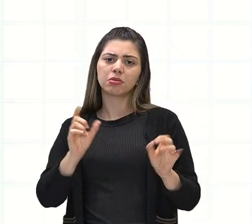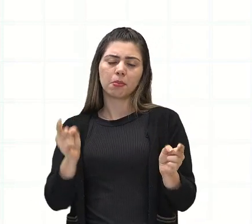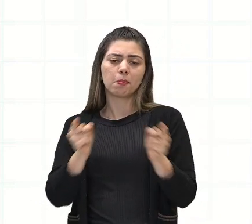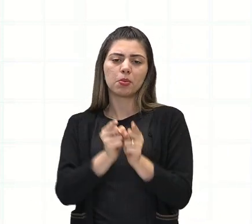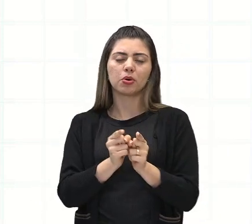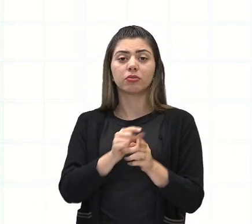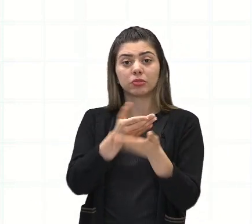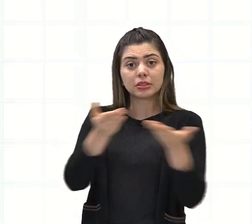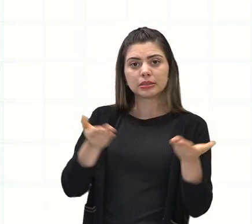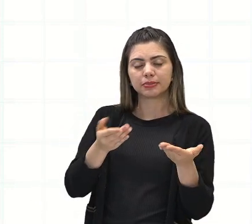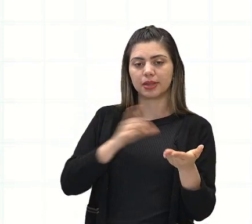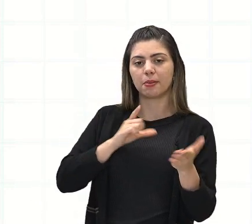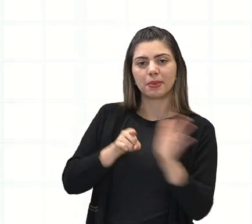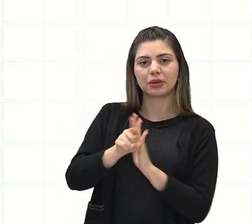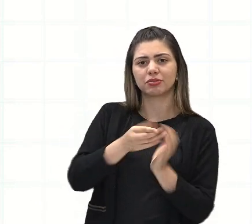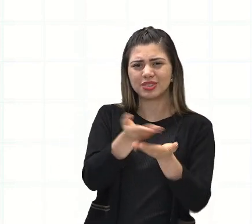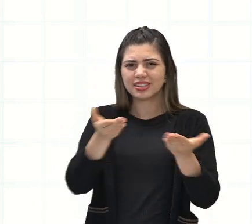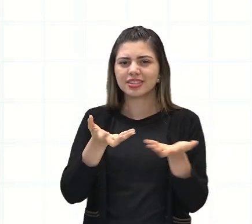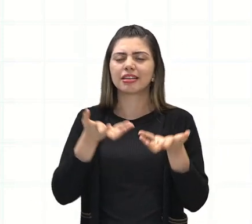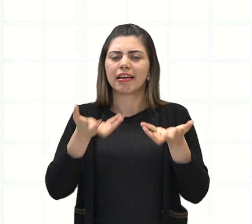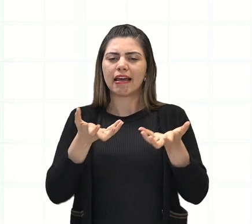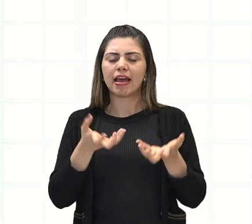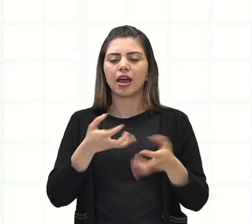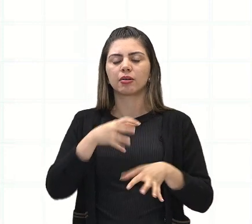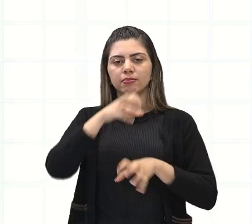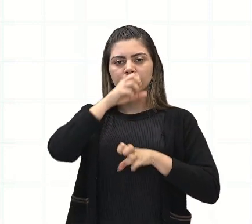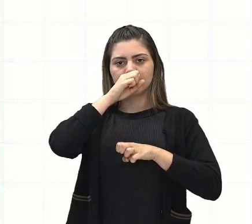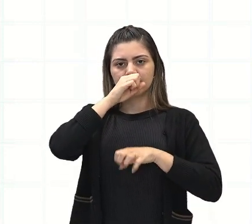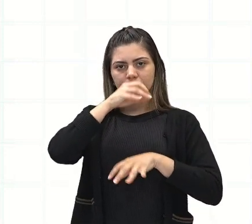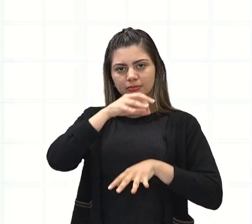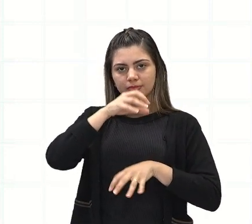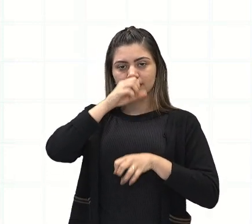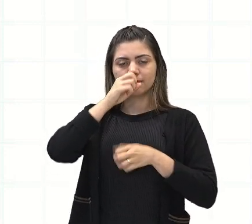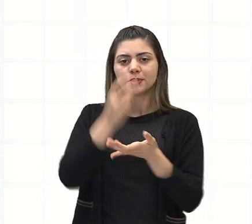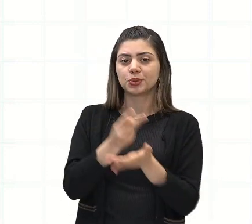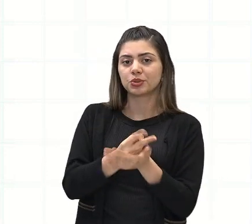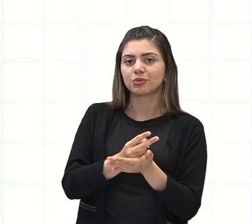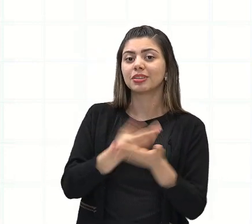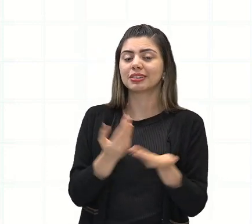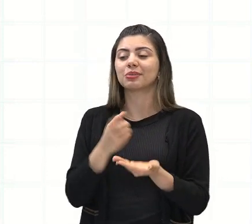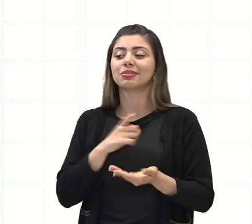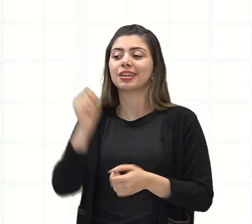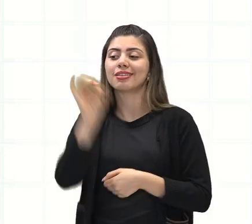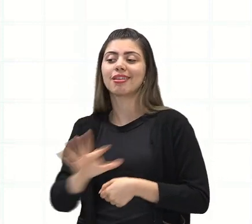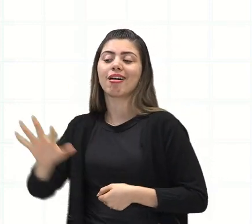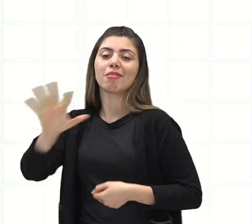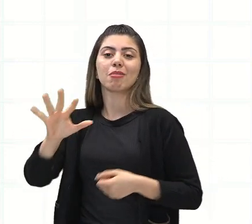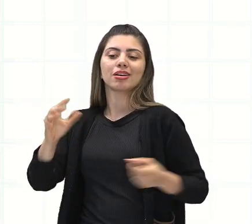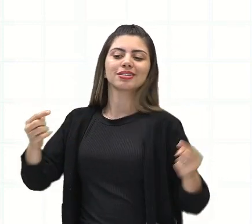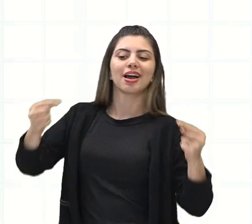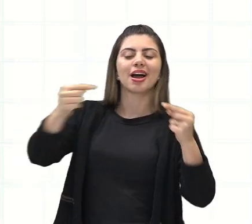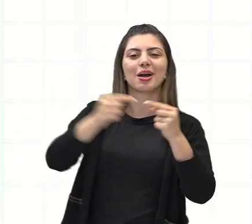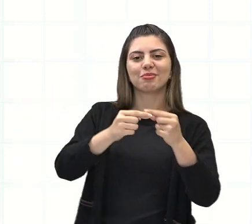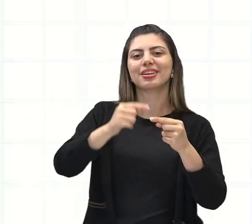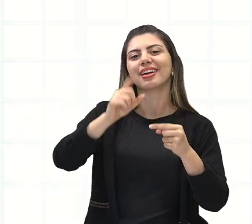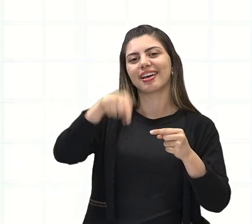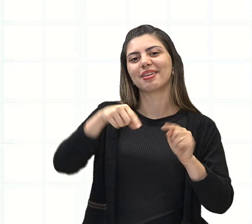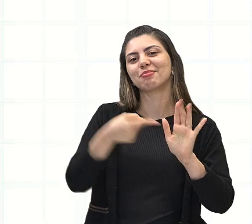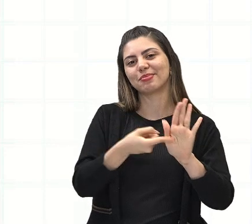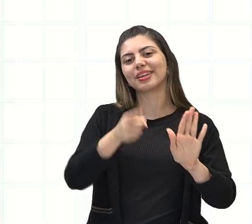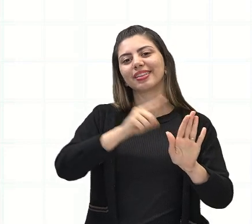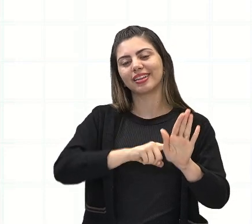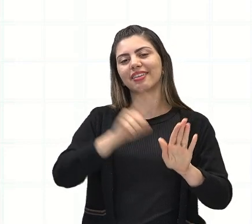respirar, comece a preservar, eu tenho na imagem em si já essa ideia metafórica